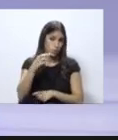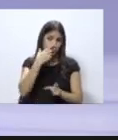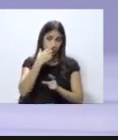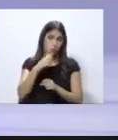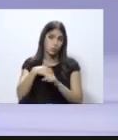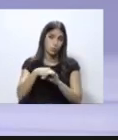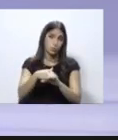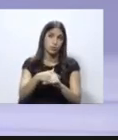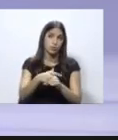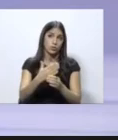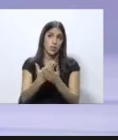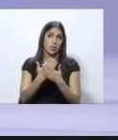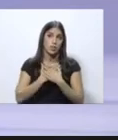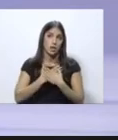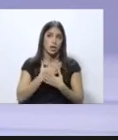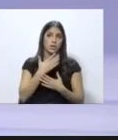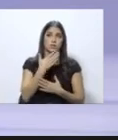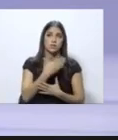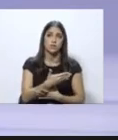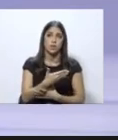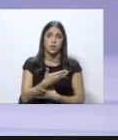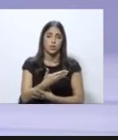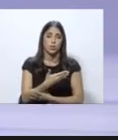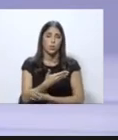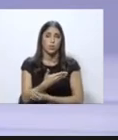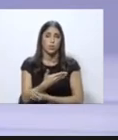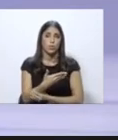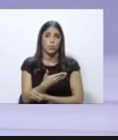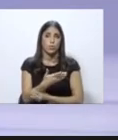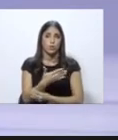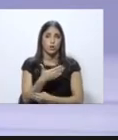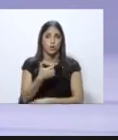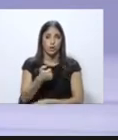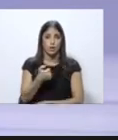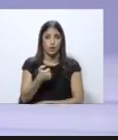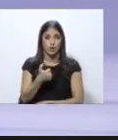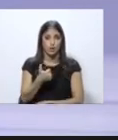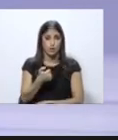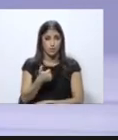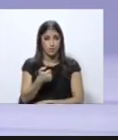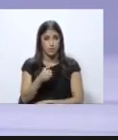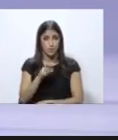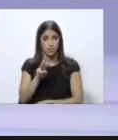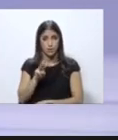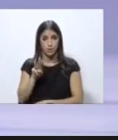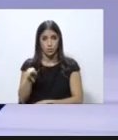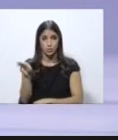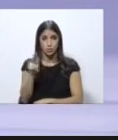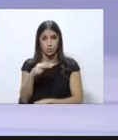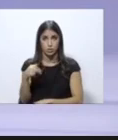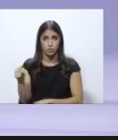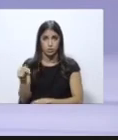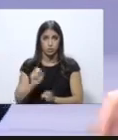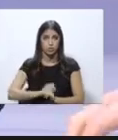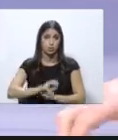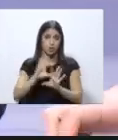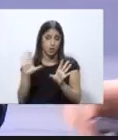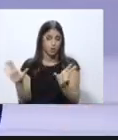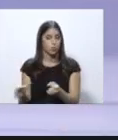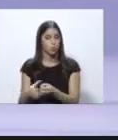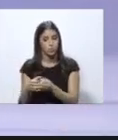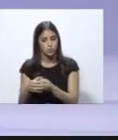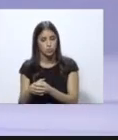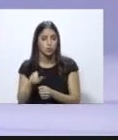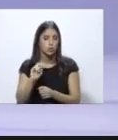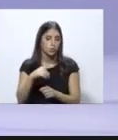Osório, terá conseguido cerca de 115 milhões de euros, valores brutos. Portanto, depois há que tirar as comissões, as intermediações,